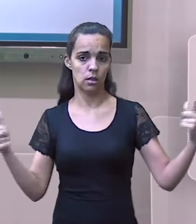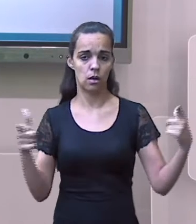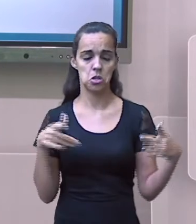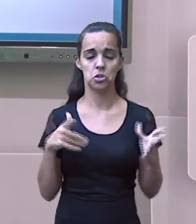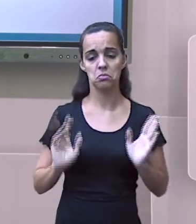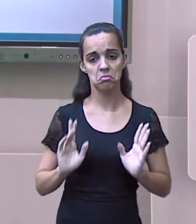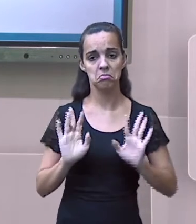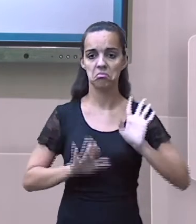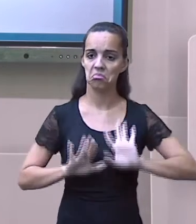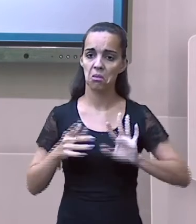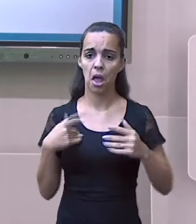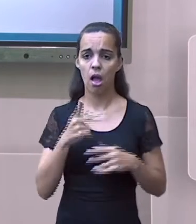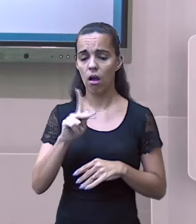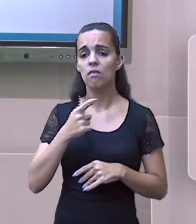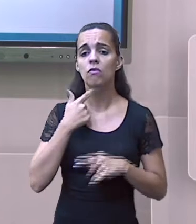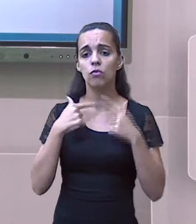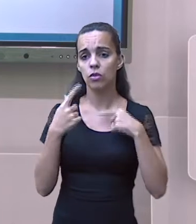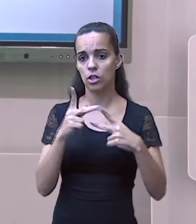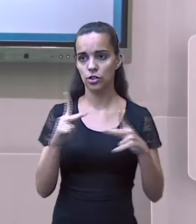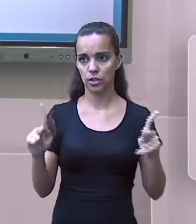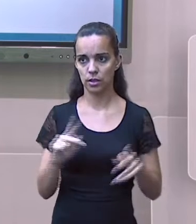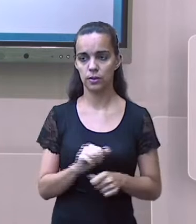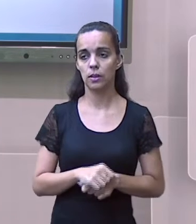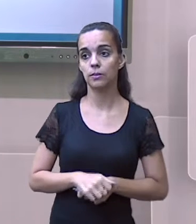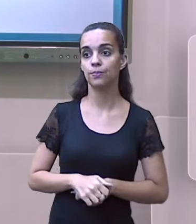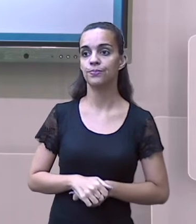tá? Atualmente aí,